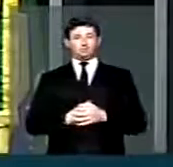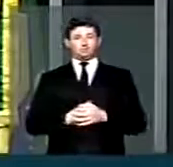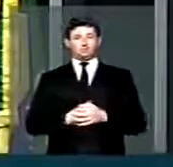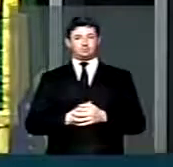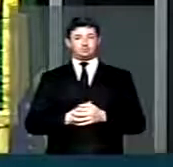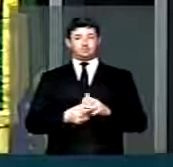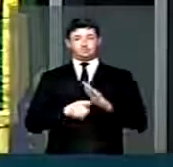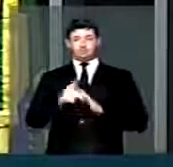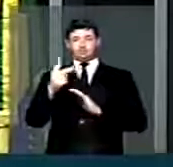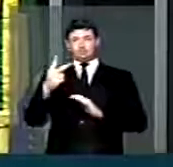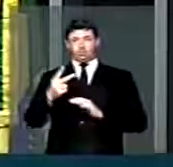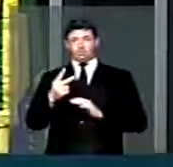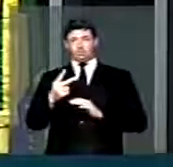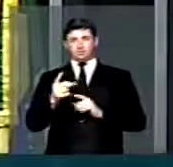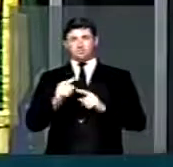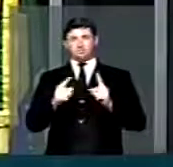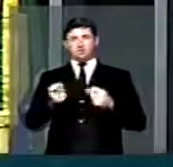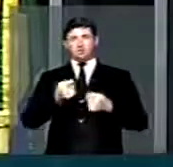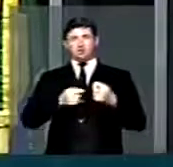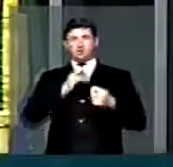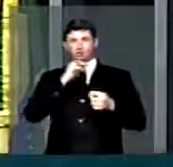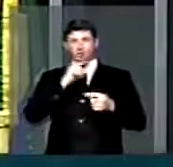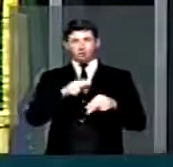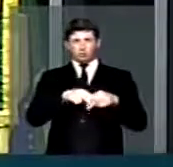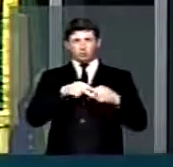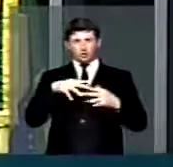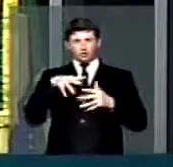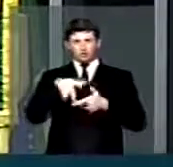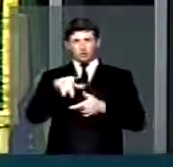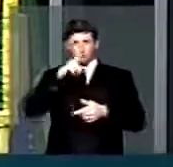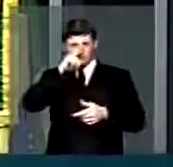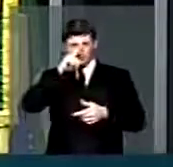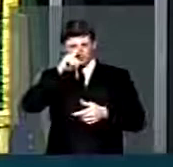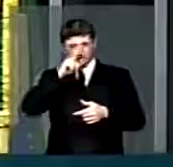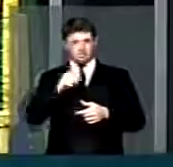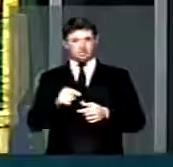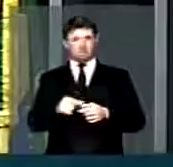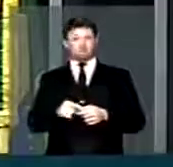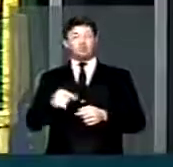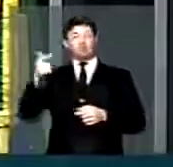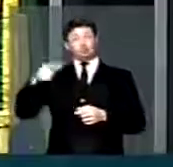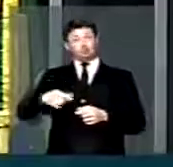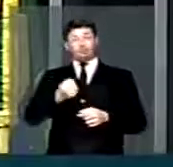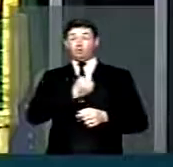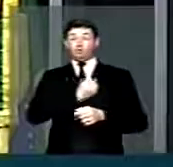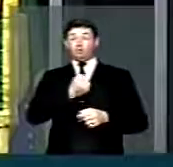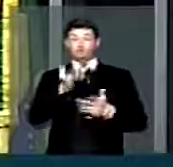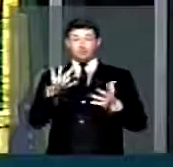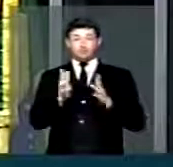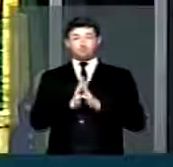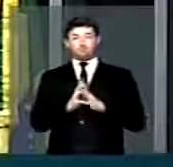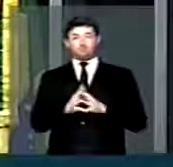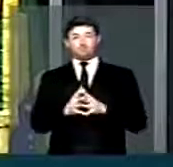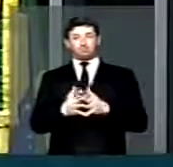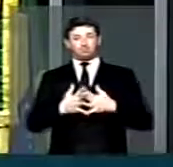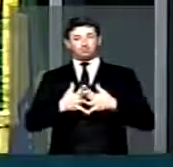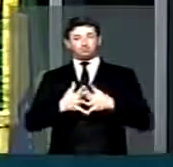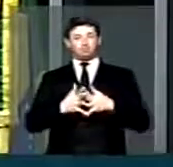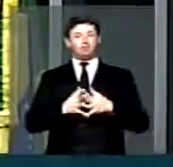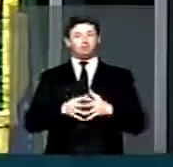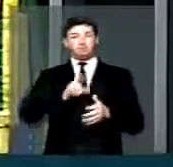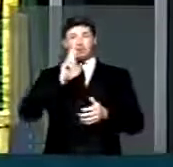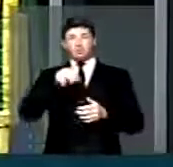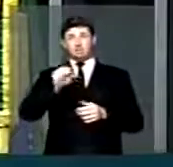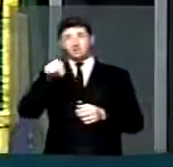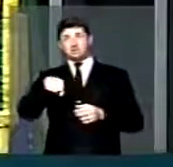Pergunta 2, mas a economia está indo mal não é por causa da crise mundial? Vamos de novo aos números. A resposta pode ser